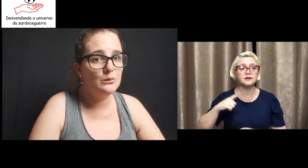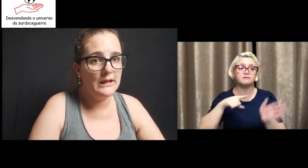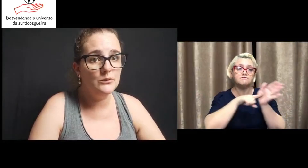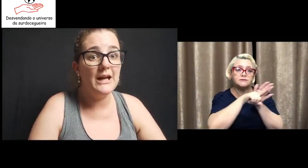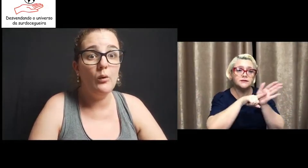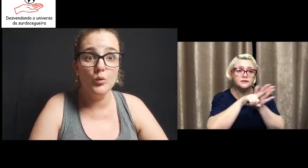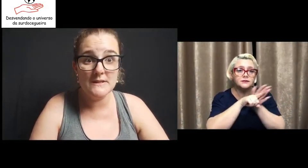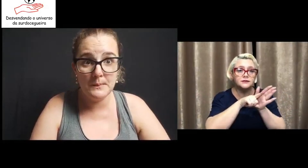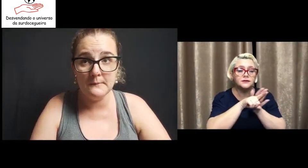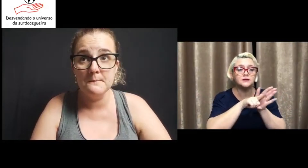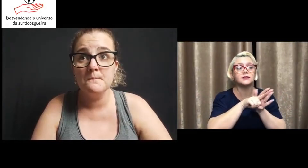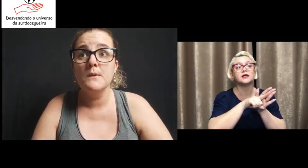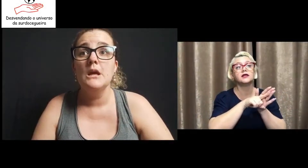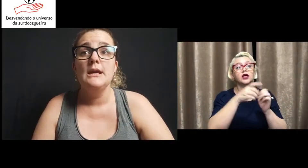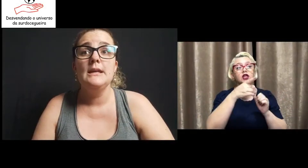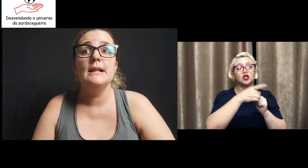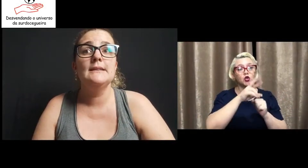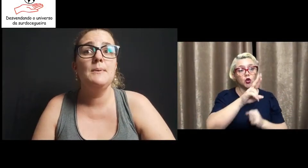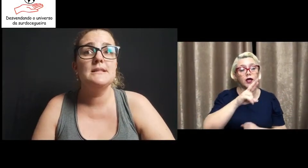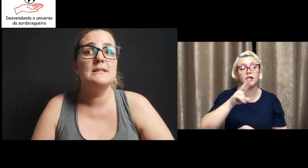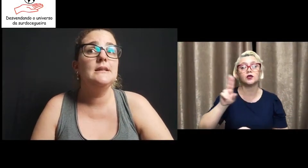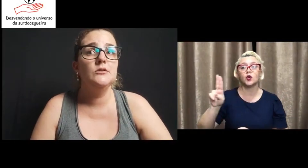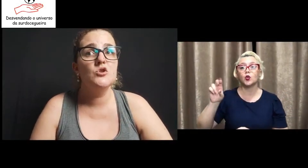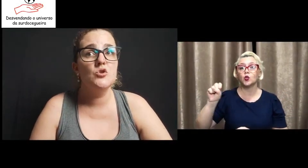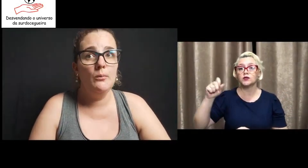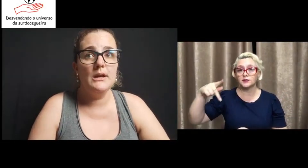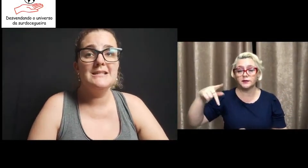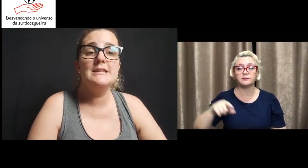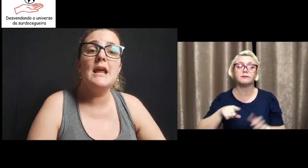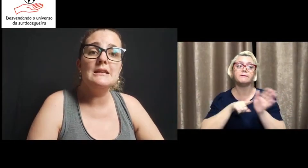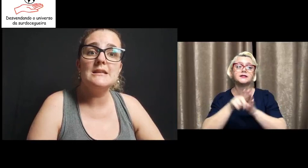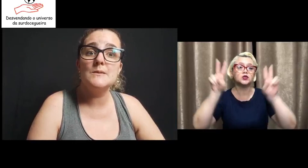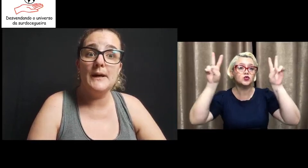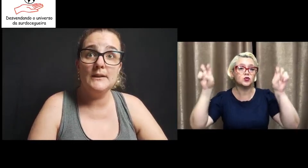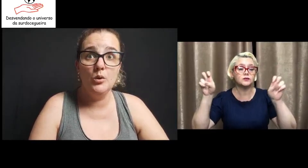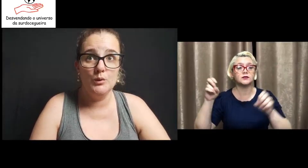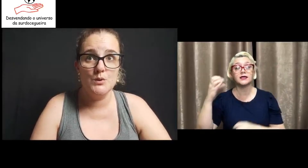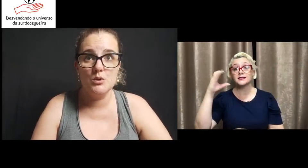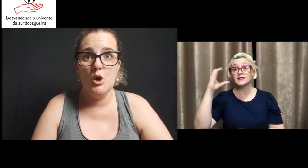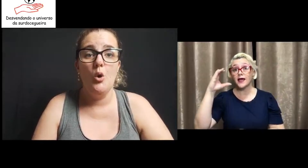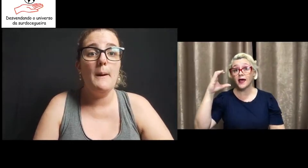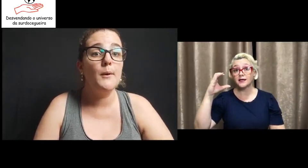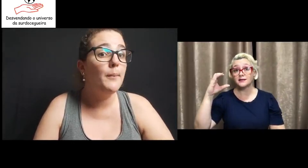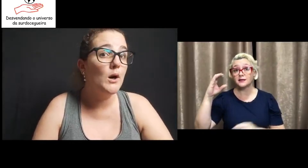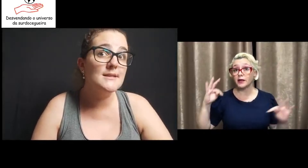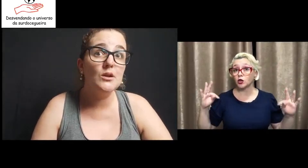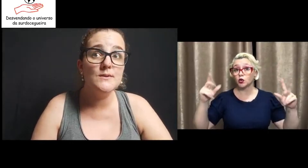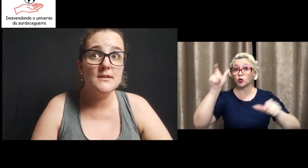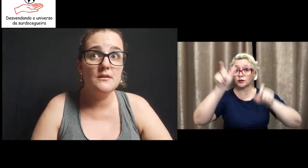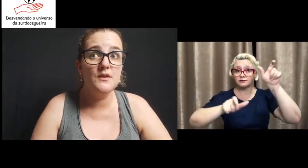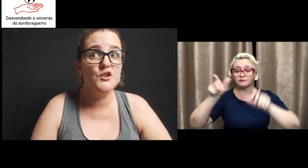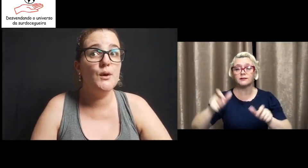de doutorado na USP, e ela está pesquisando sobre Ciências para Todos, uma